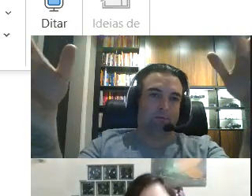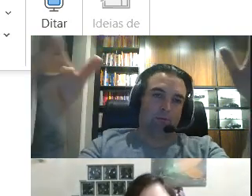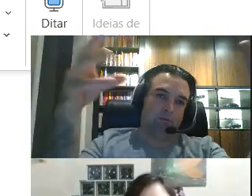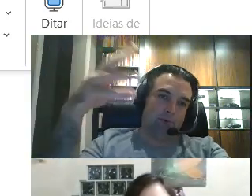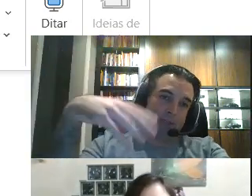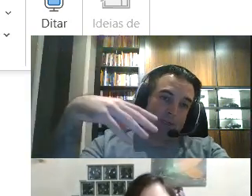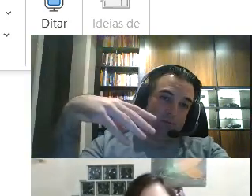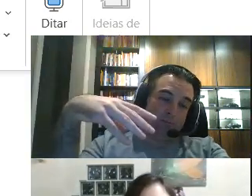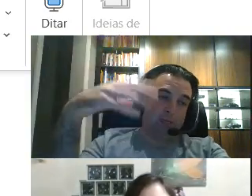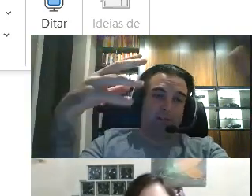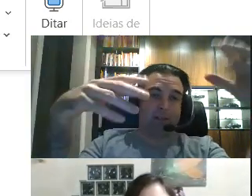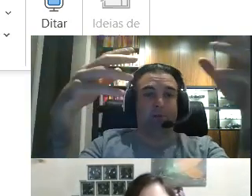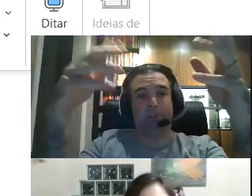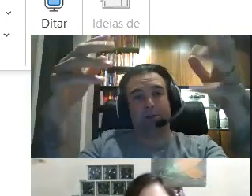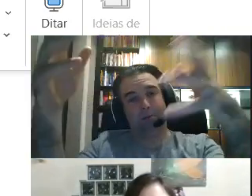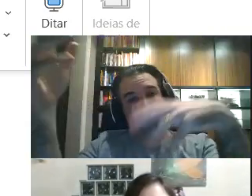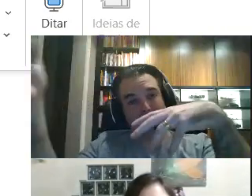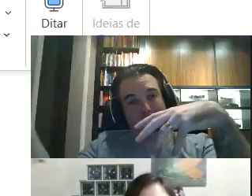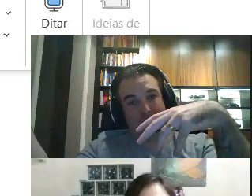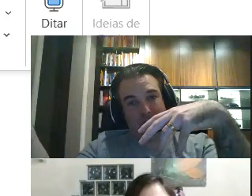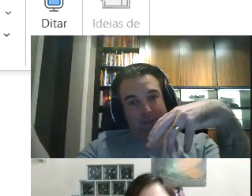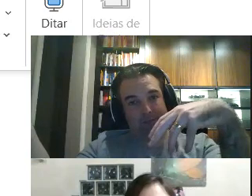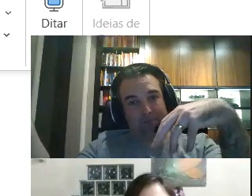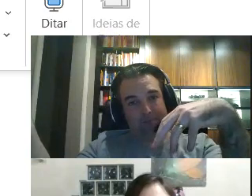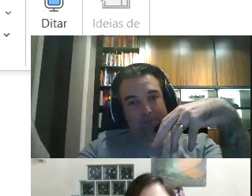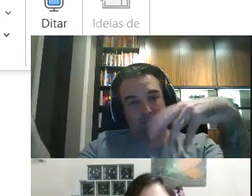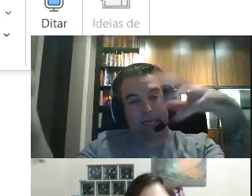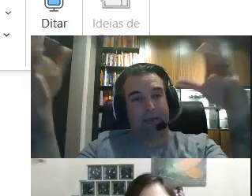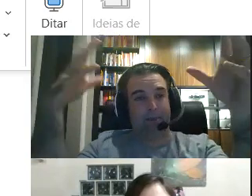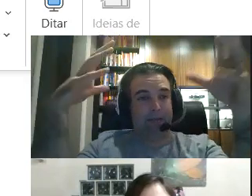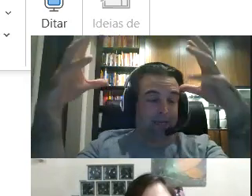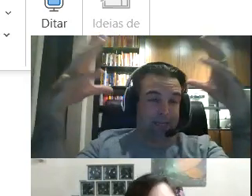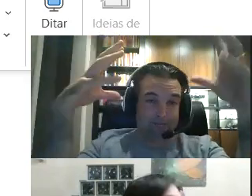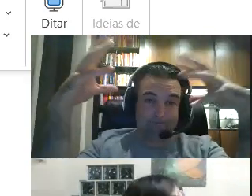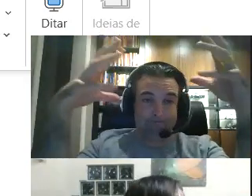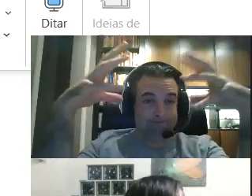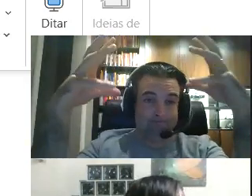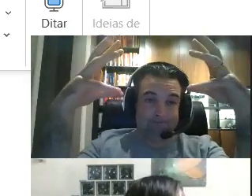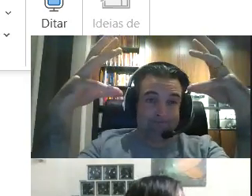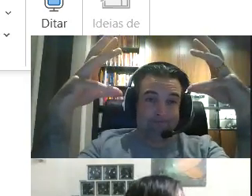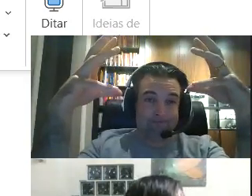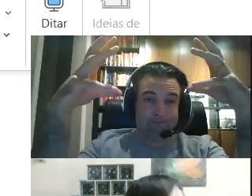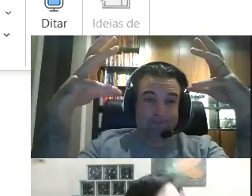Então, estuda-se o passado para tentar imaginar o que vai acontecer para frente. É bem